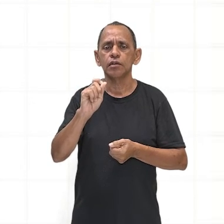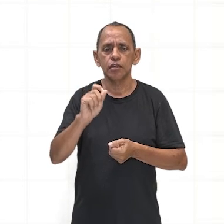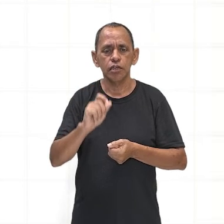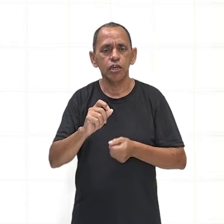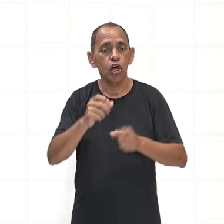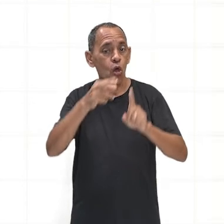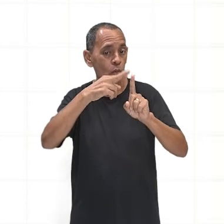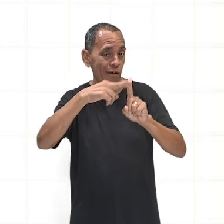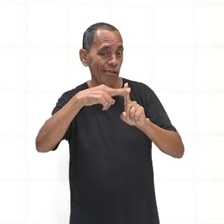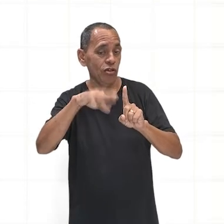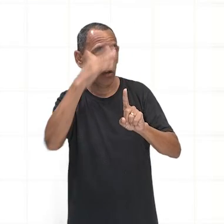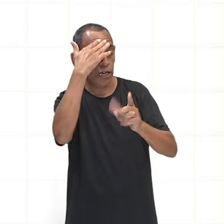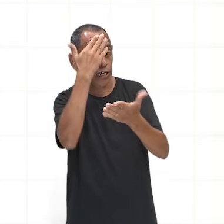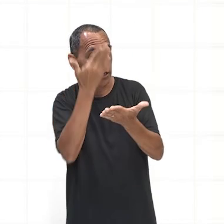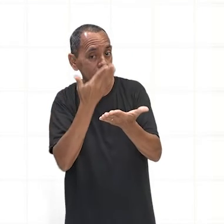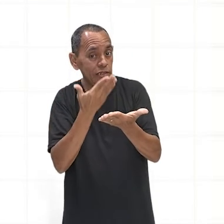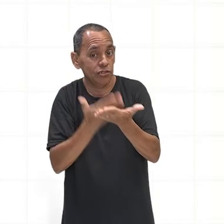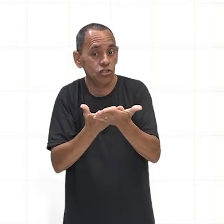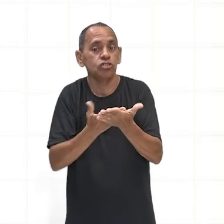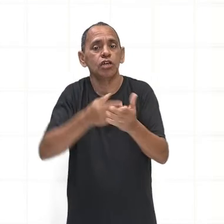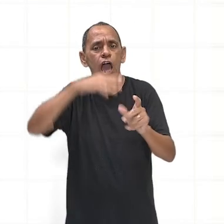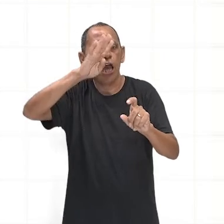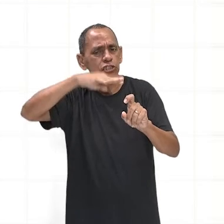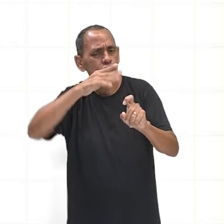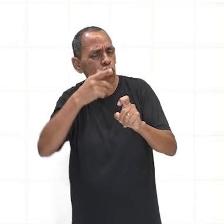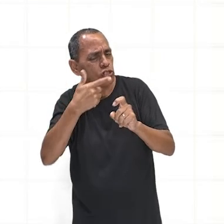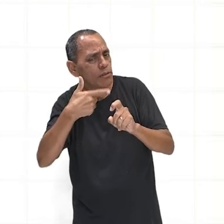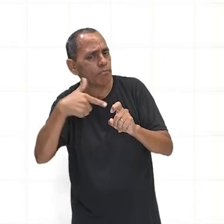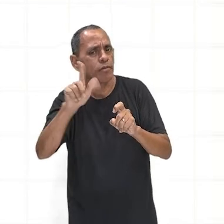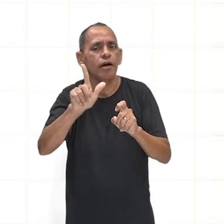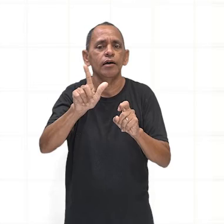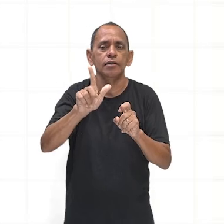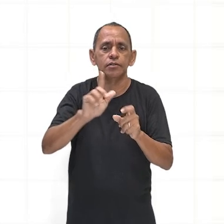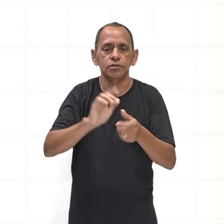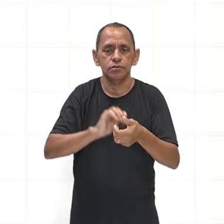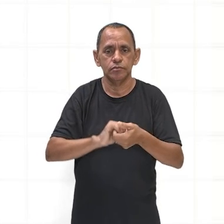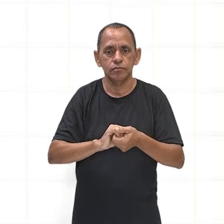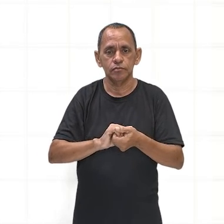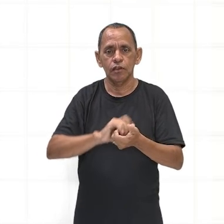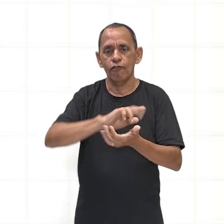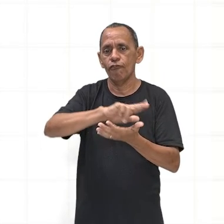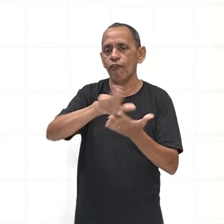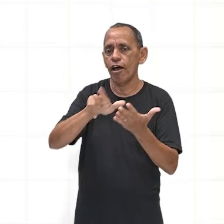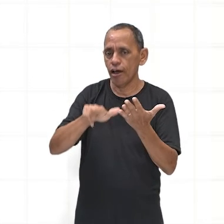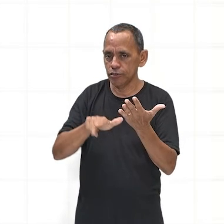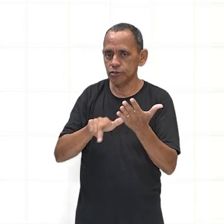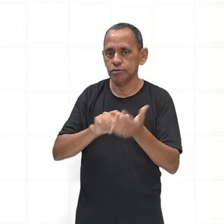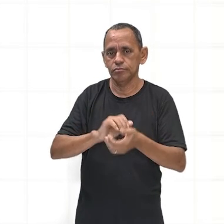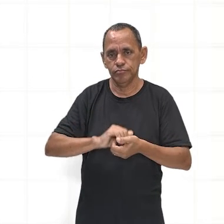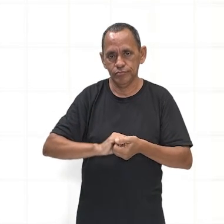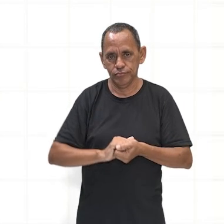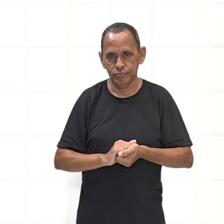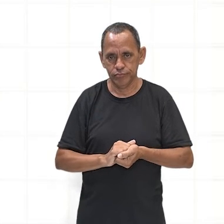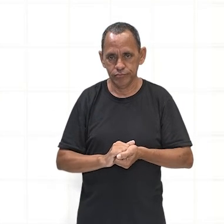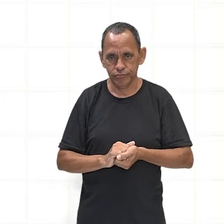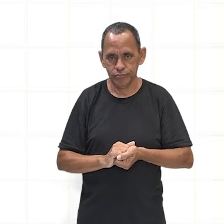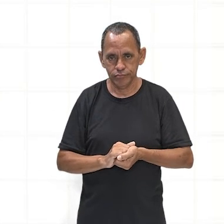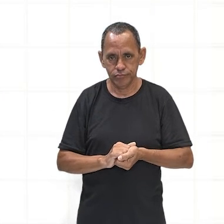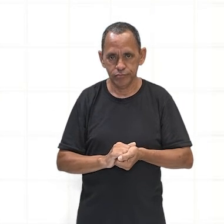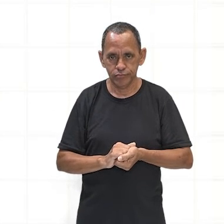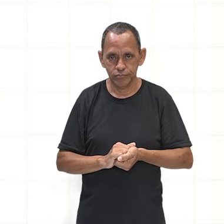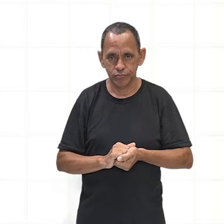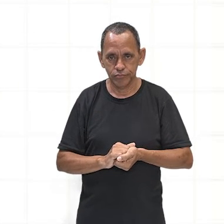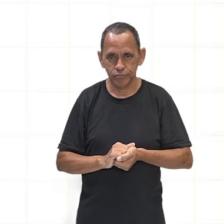tá? Religião politeísta são aquelas religiões que acreditam em vários deuses. E os